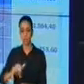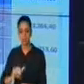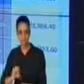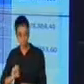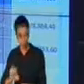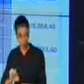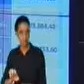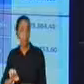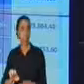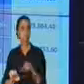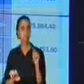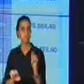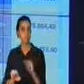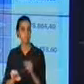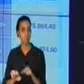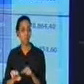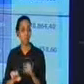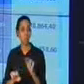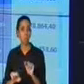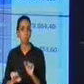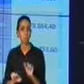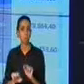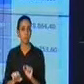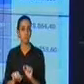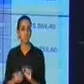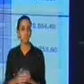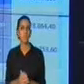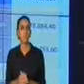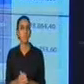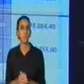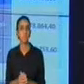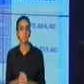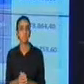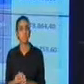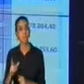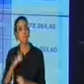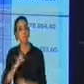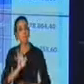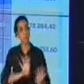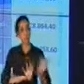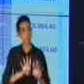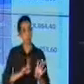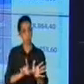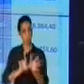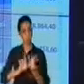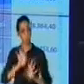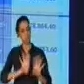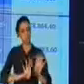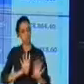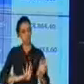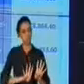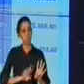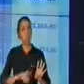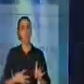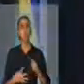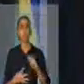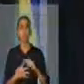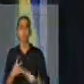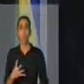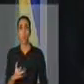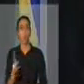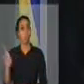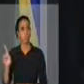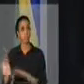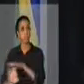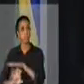A asparaginase foi feito um pregão. Nesse pregão se apresentaram esses